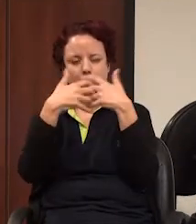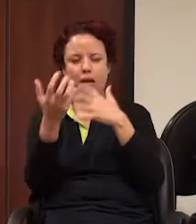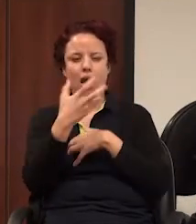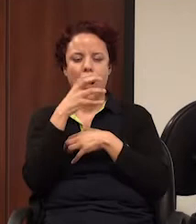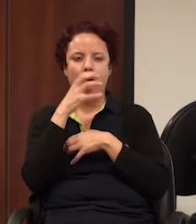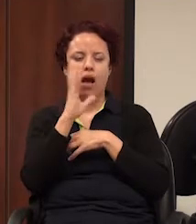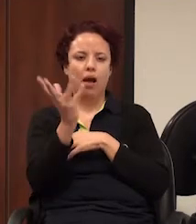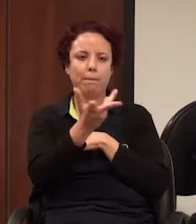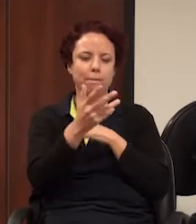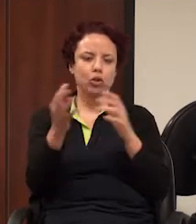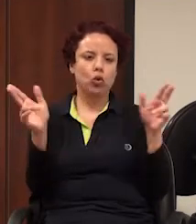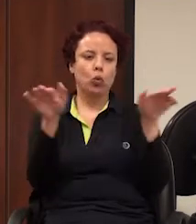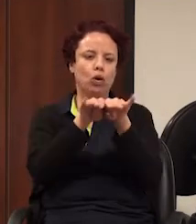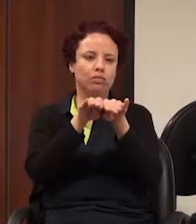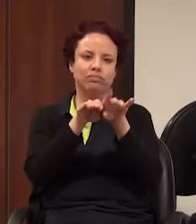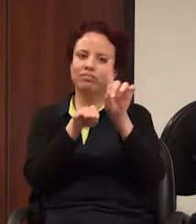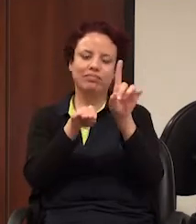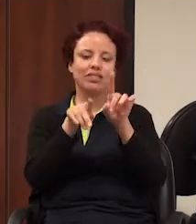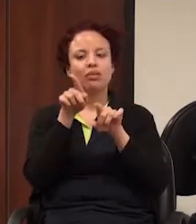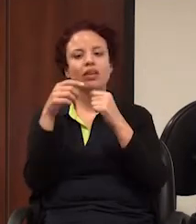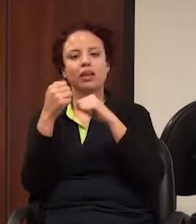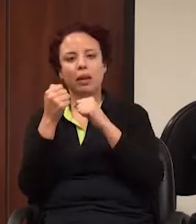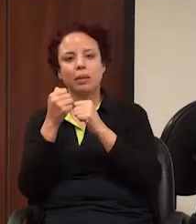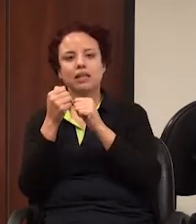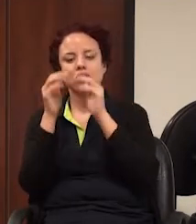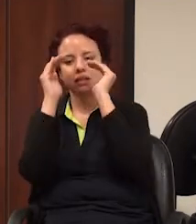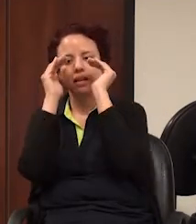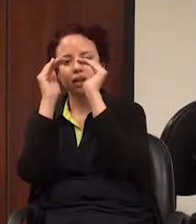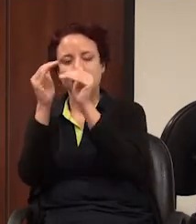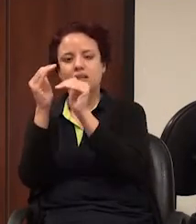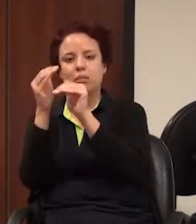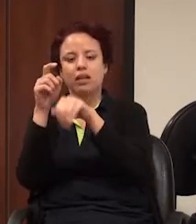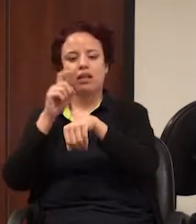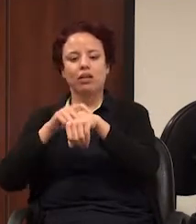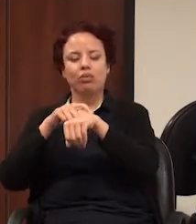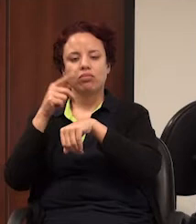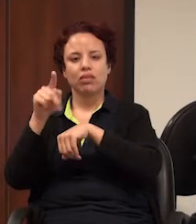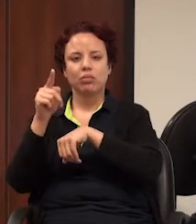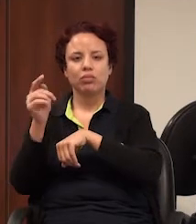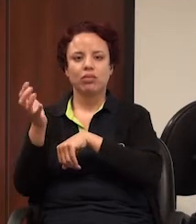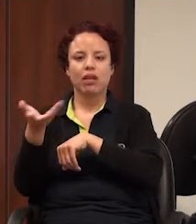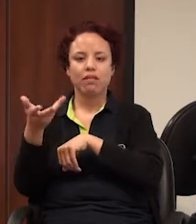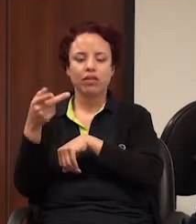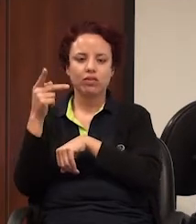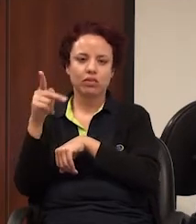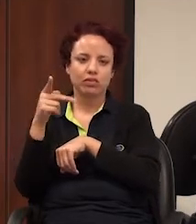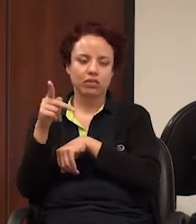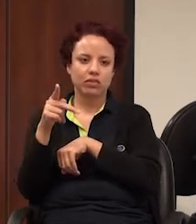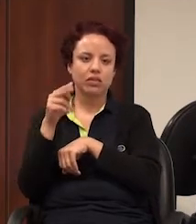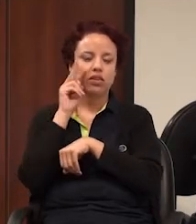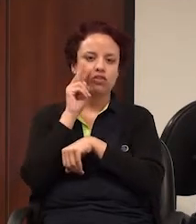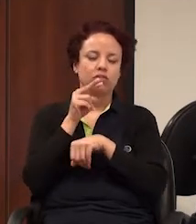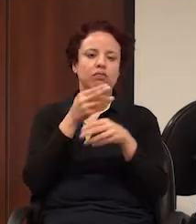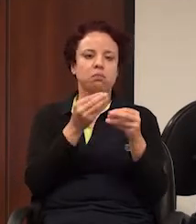questão mais paulatina, mais pausada. Você precisa respeitar a velocidade da pessoa. A gente vê muito isso, né,